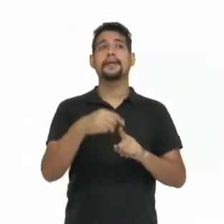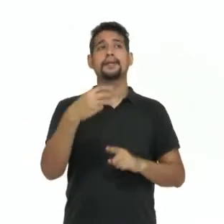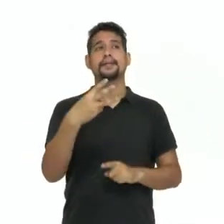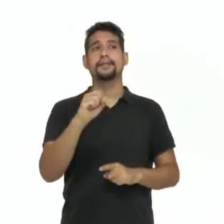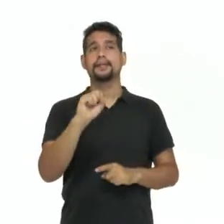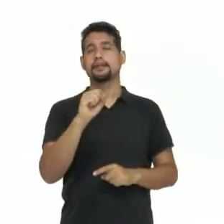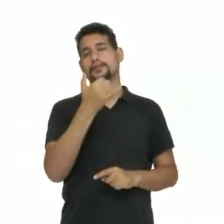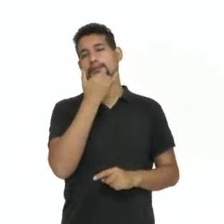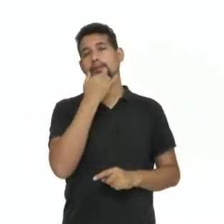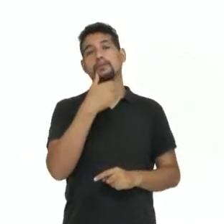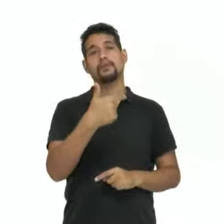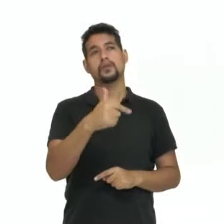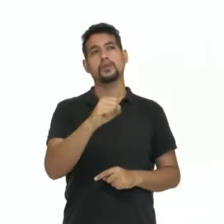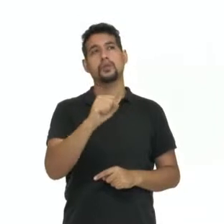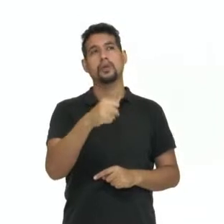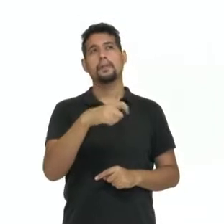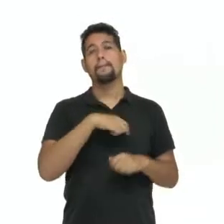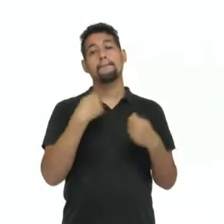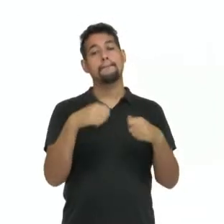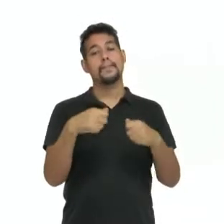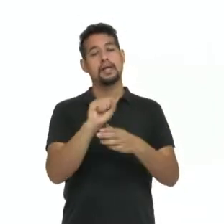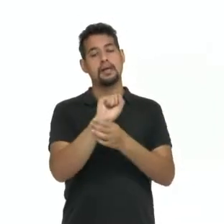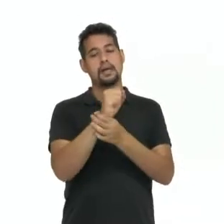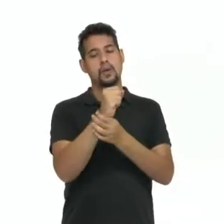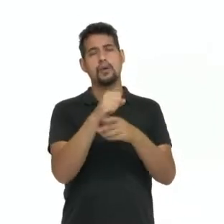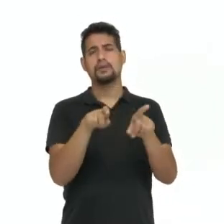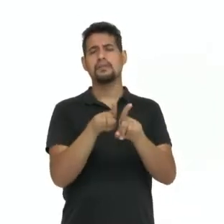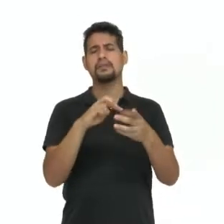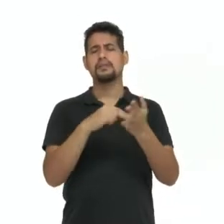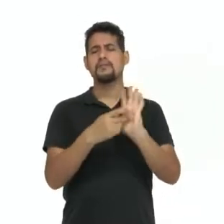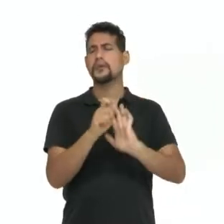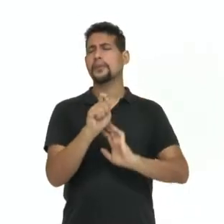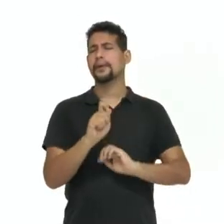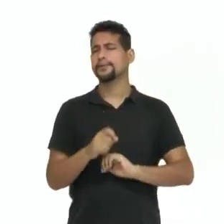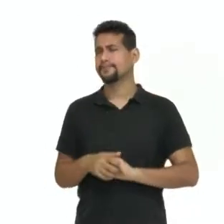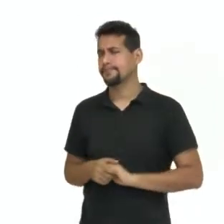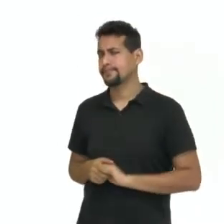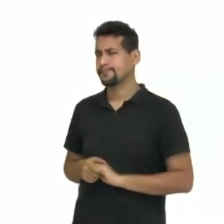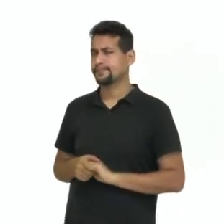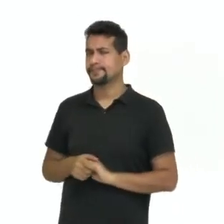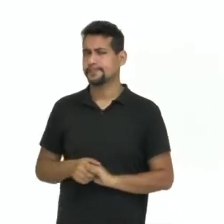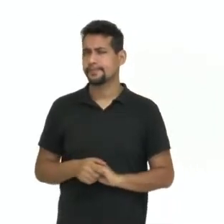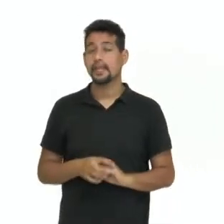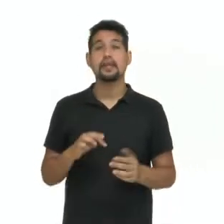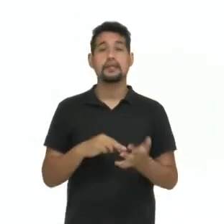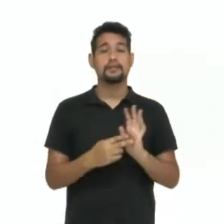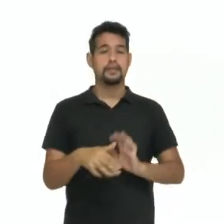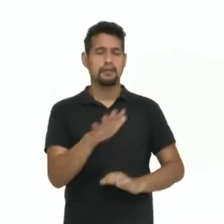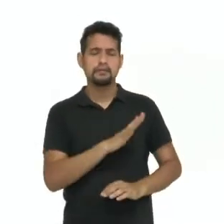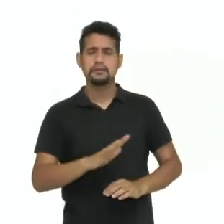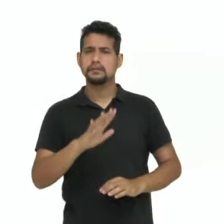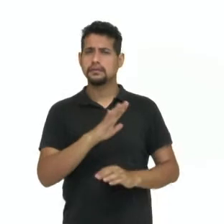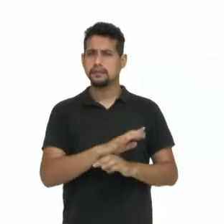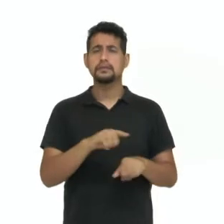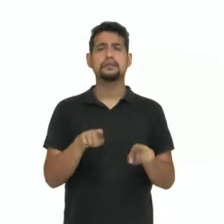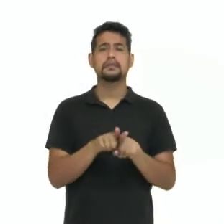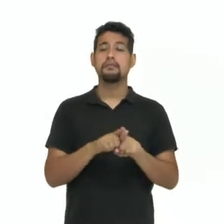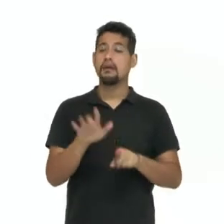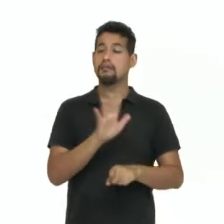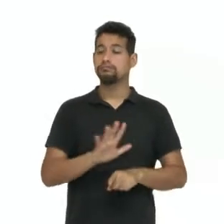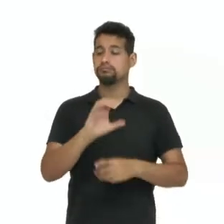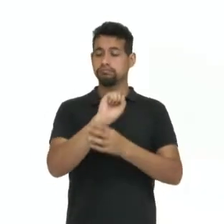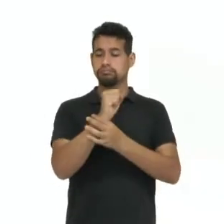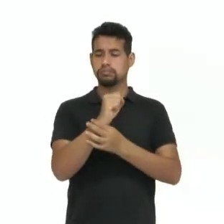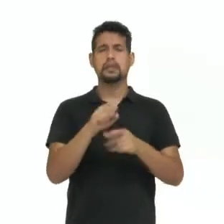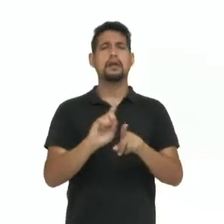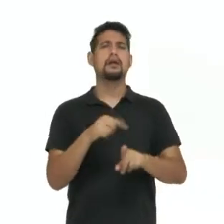ao redor da área de combate. Isso significa dizer que a área de combate aqui e com a área de